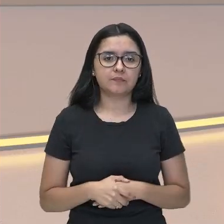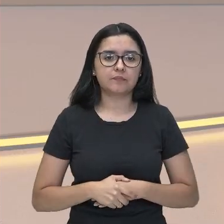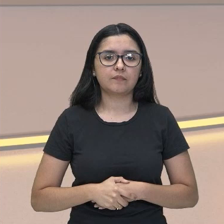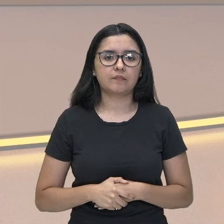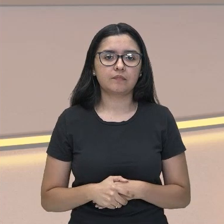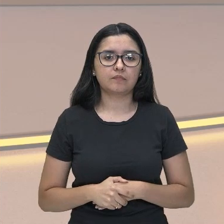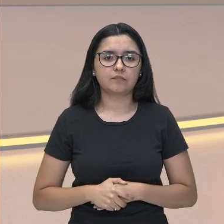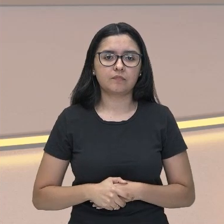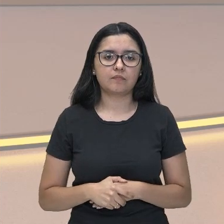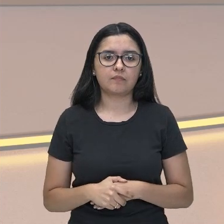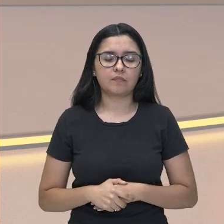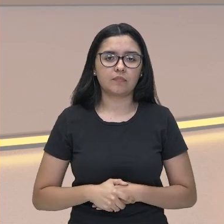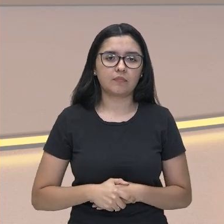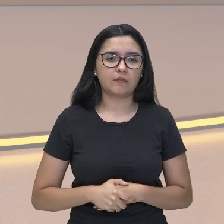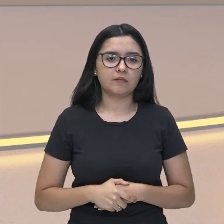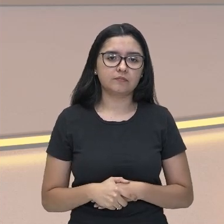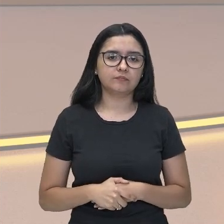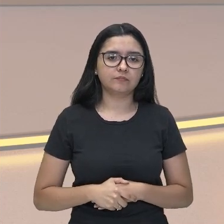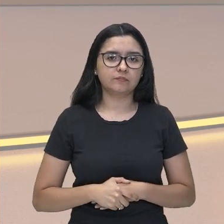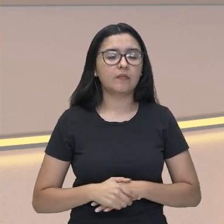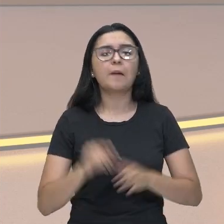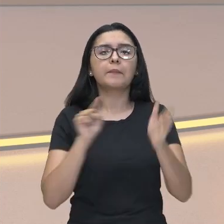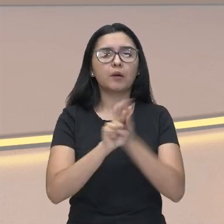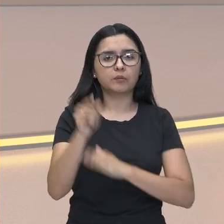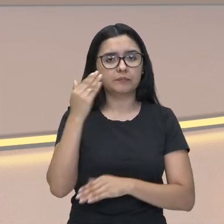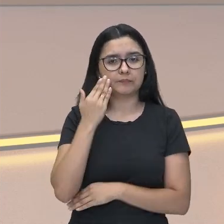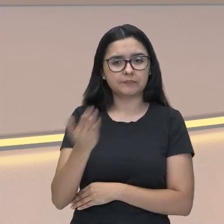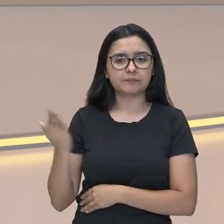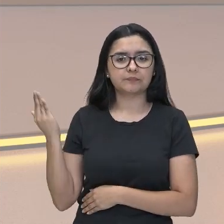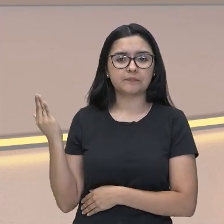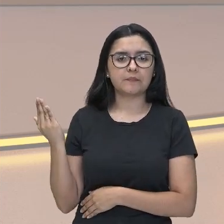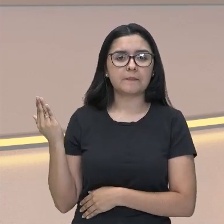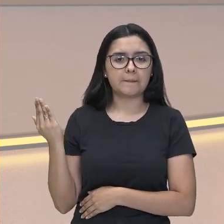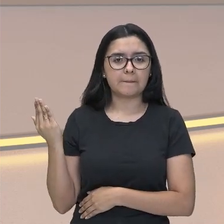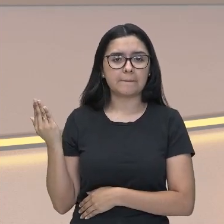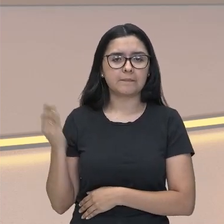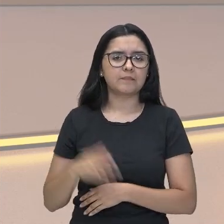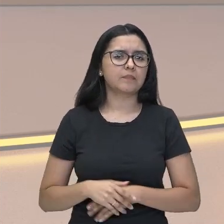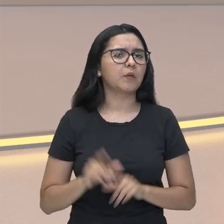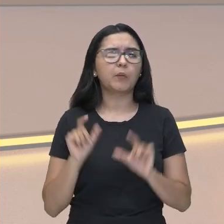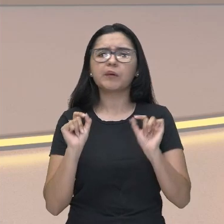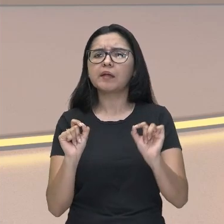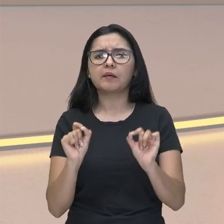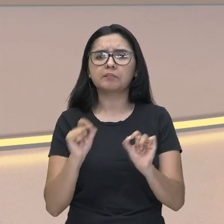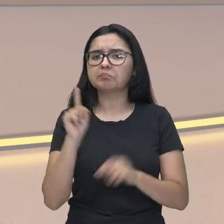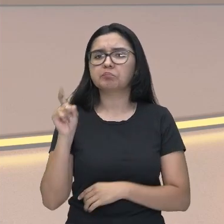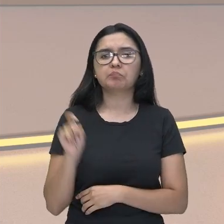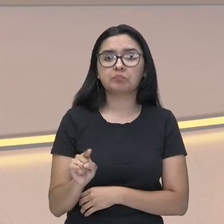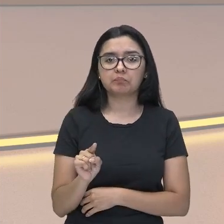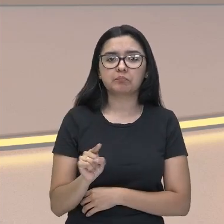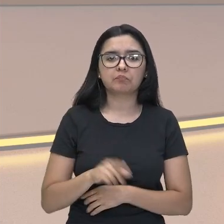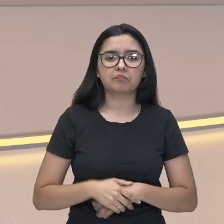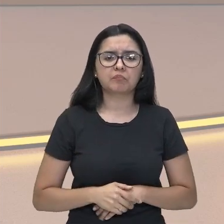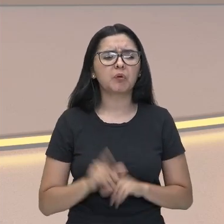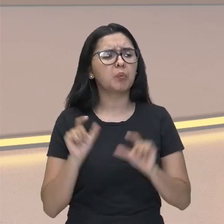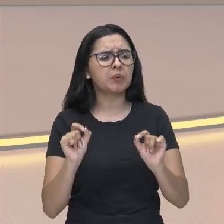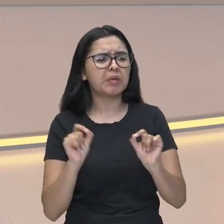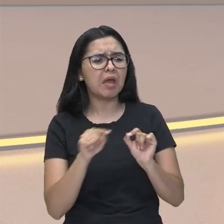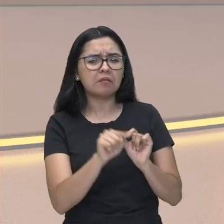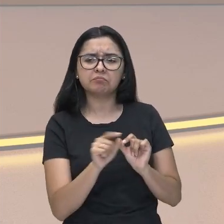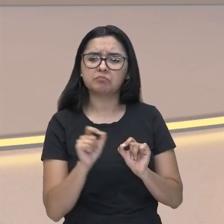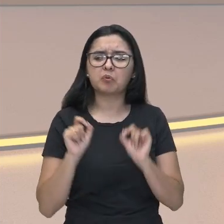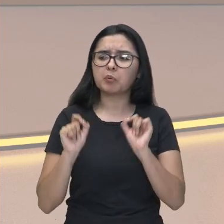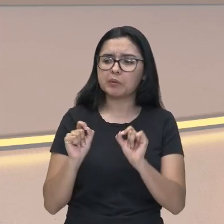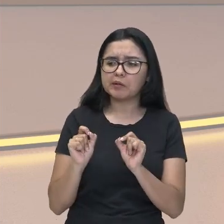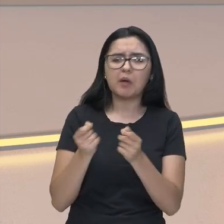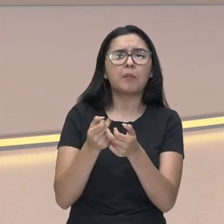nos trazer e remeter a essa ideia da metafísica. A pergunta pelo o que é. O que é isso? O que